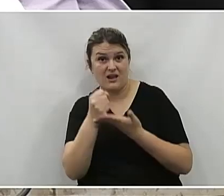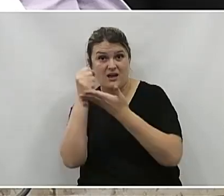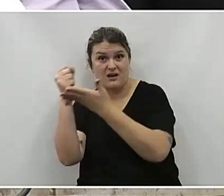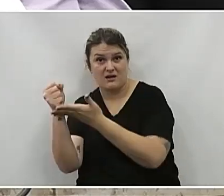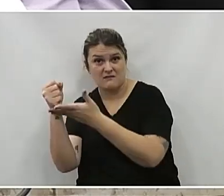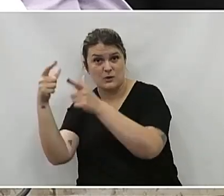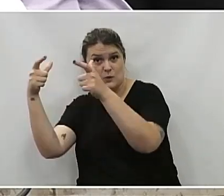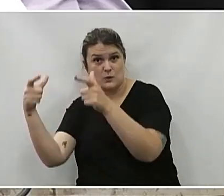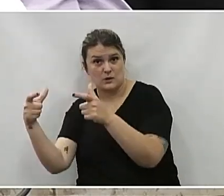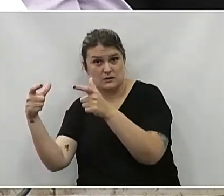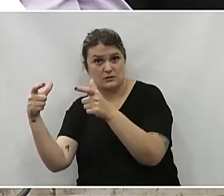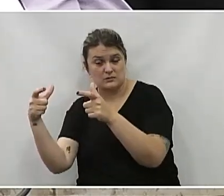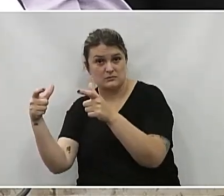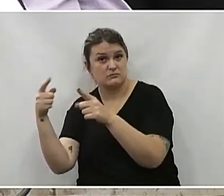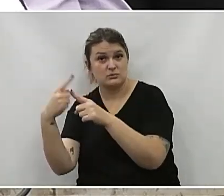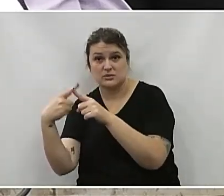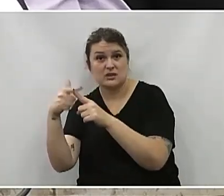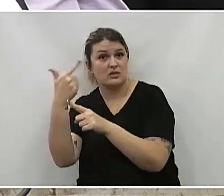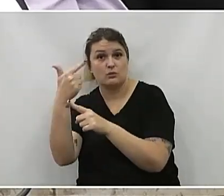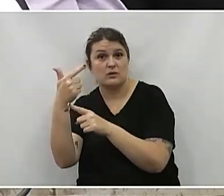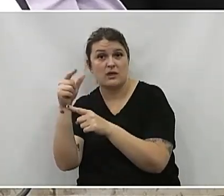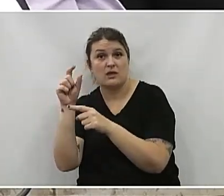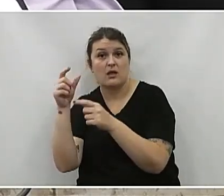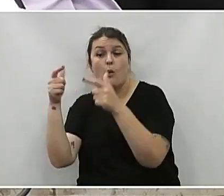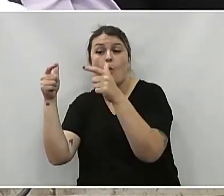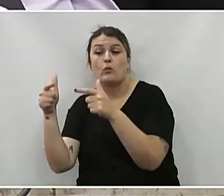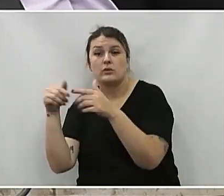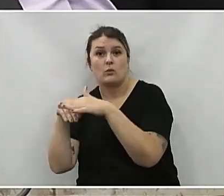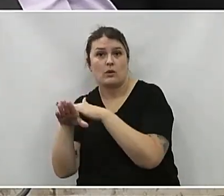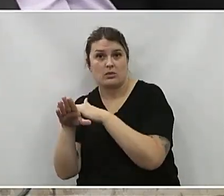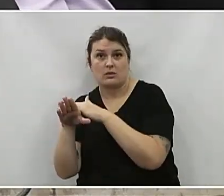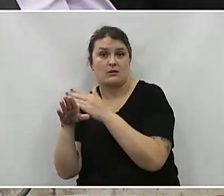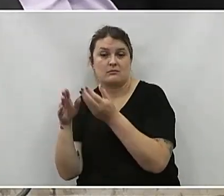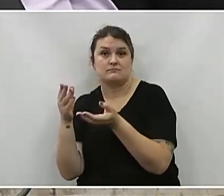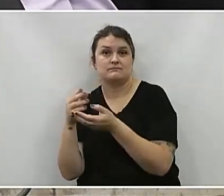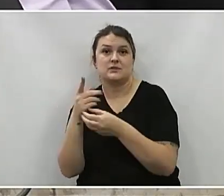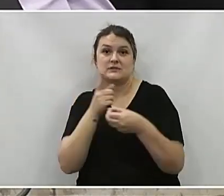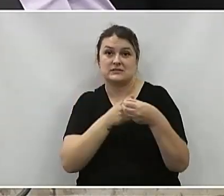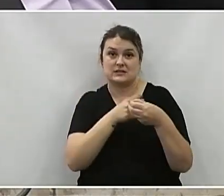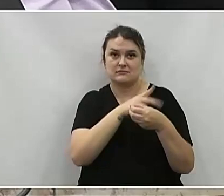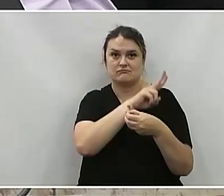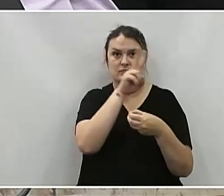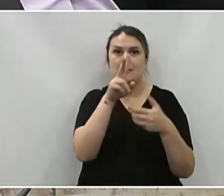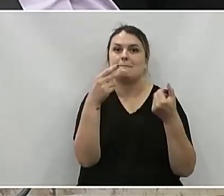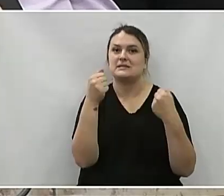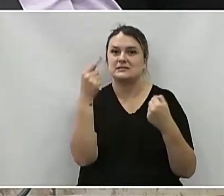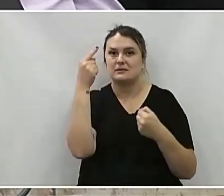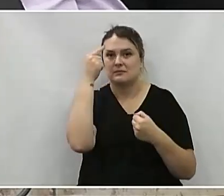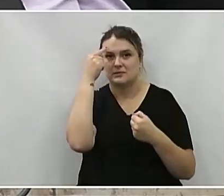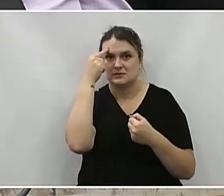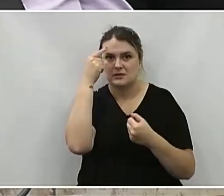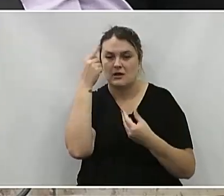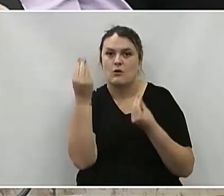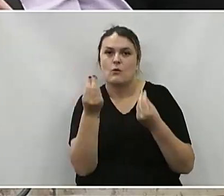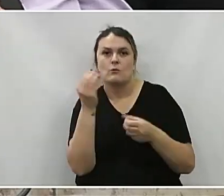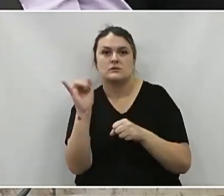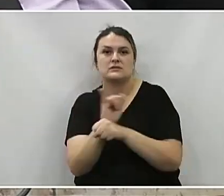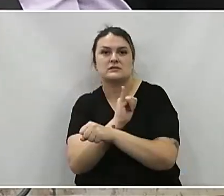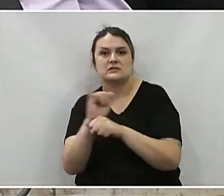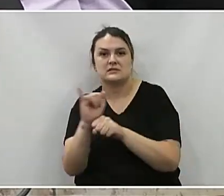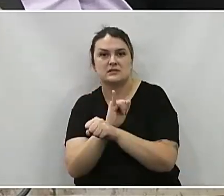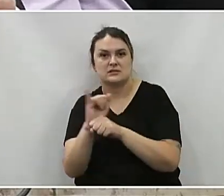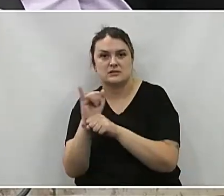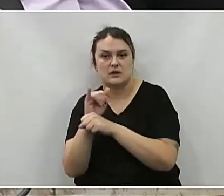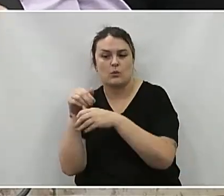para esses espaços é porque elas não têm com quem deixar então o município de União da Vitória precisa pensar numa forma de acolher